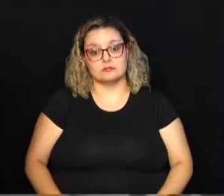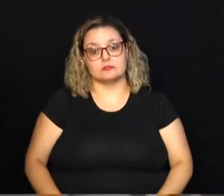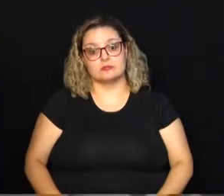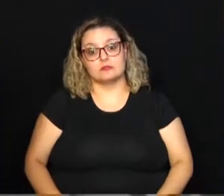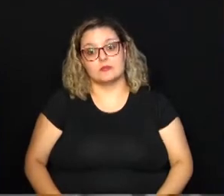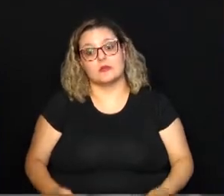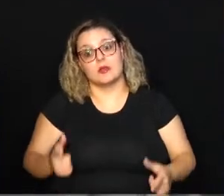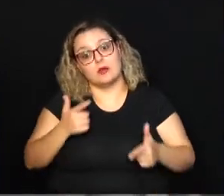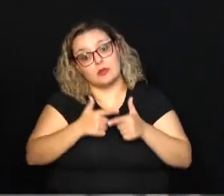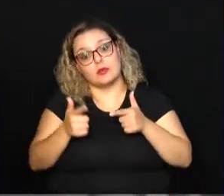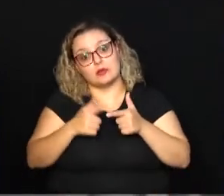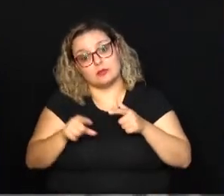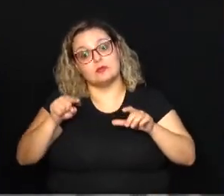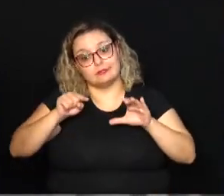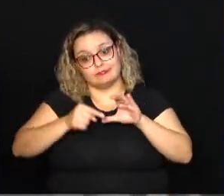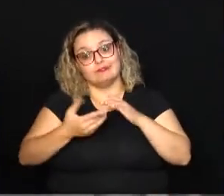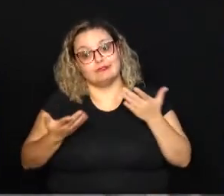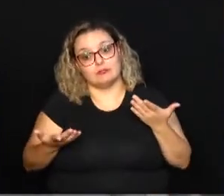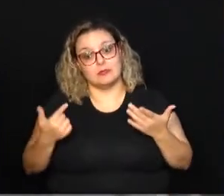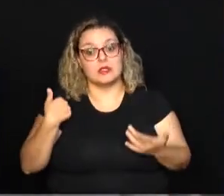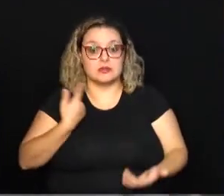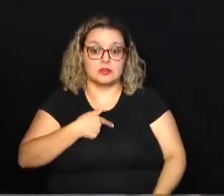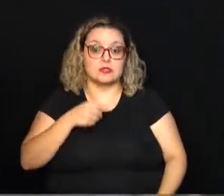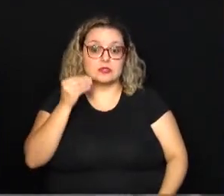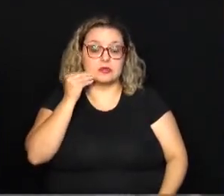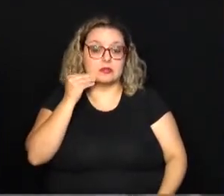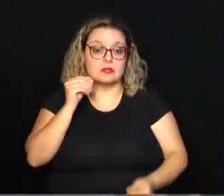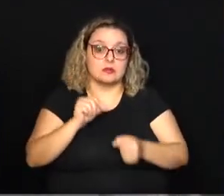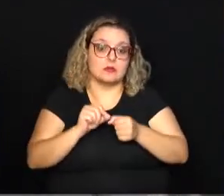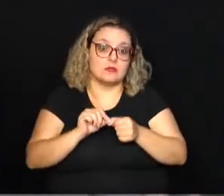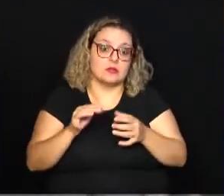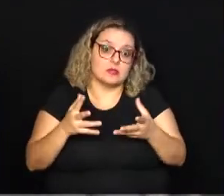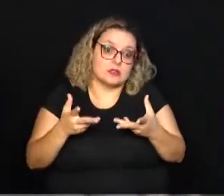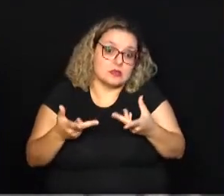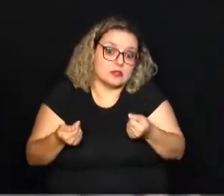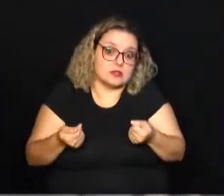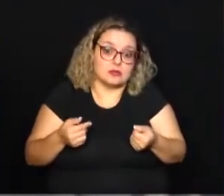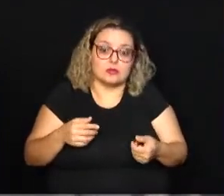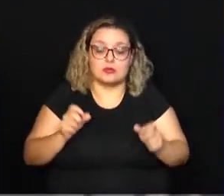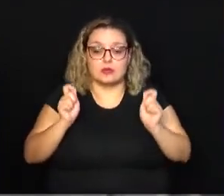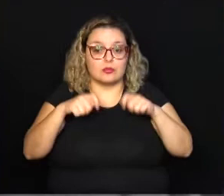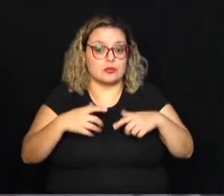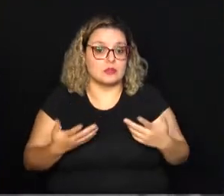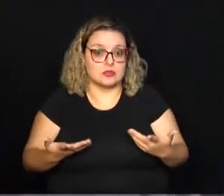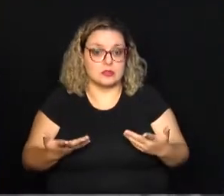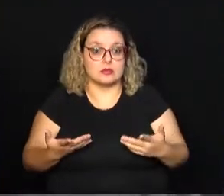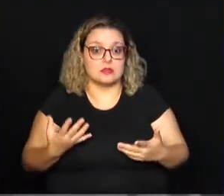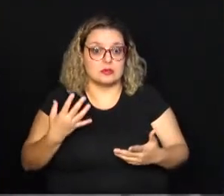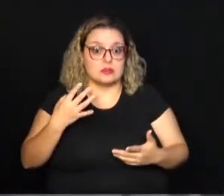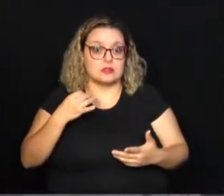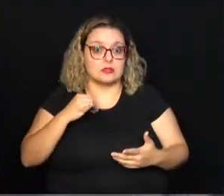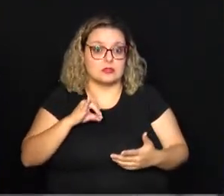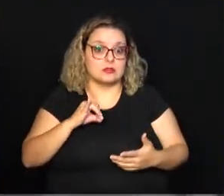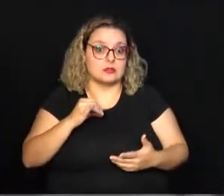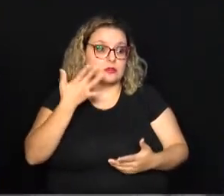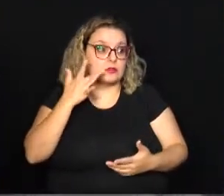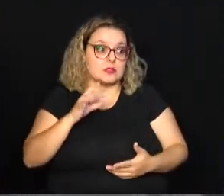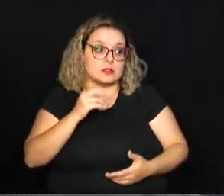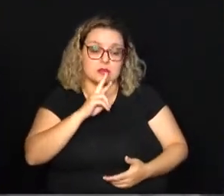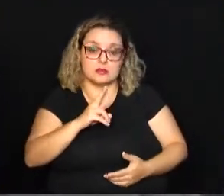importantes, mas estamos tentando correr atrás. Não sei se eu respondi tudo, ficou alguma coisa, posso complementar, fique à vontade para